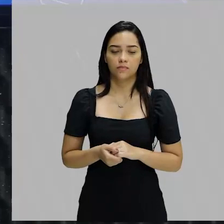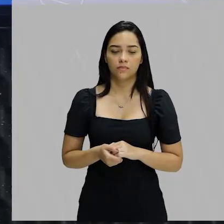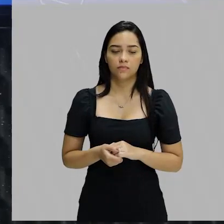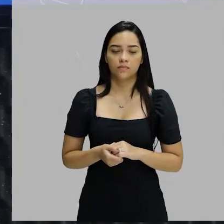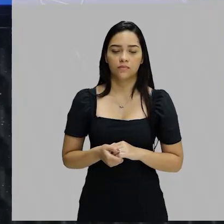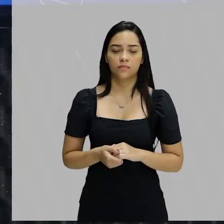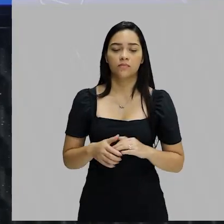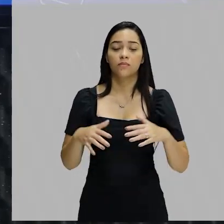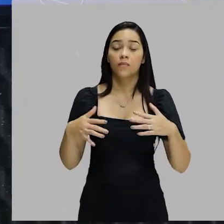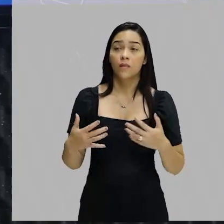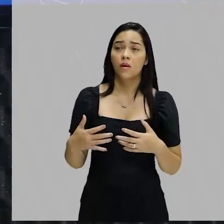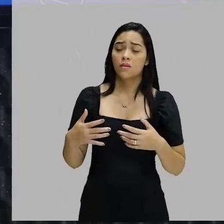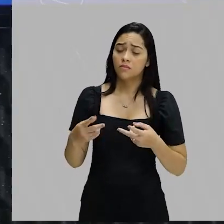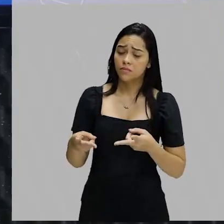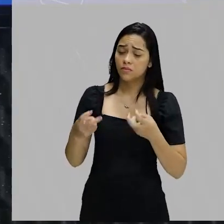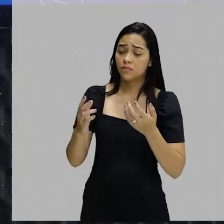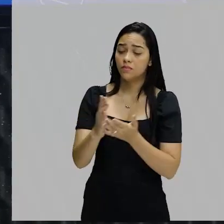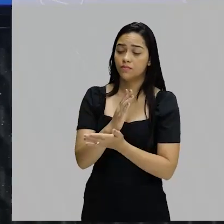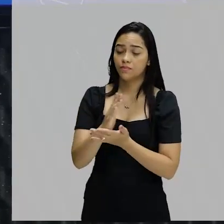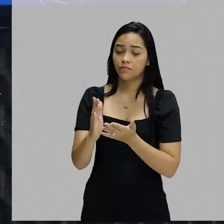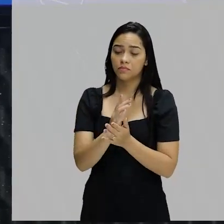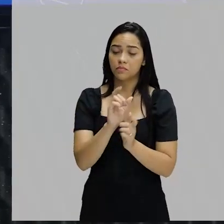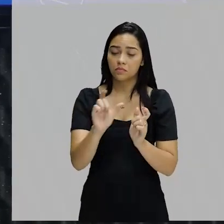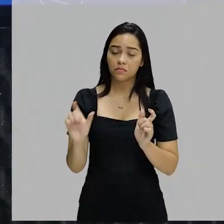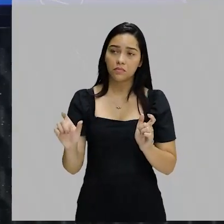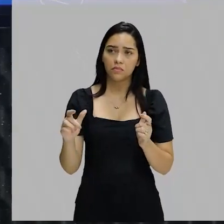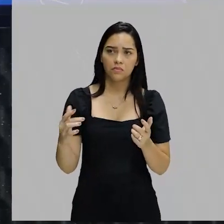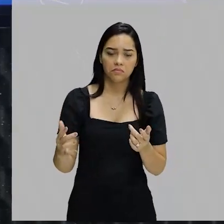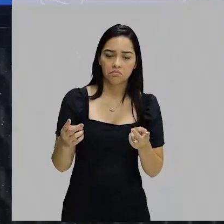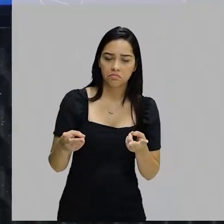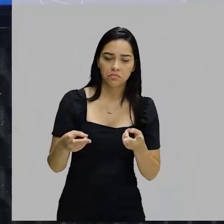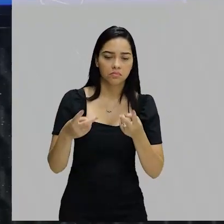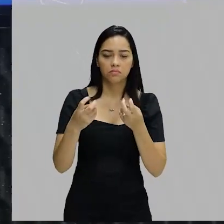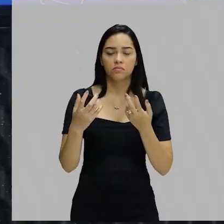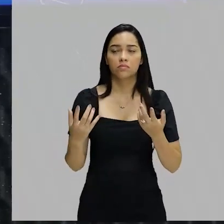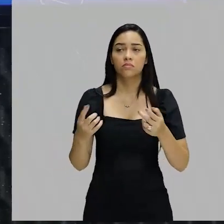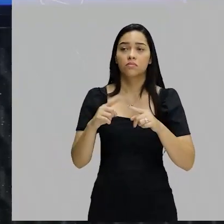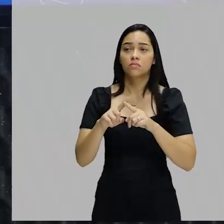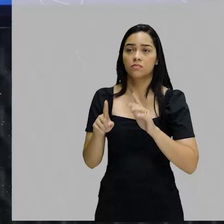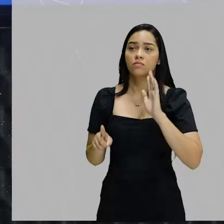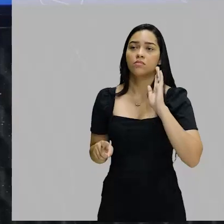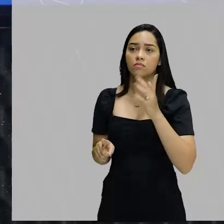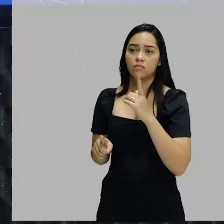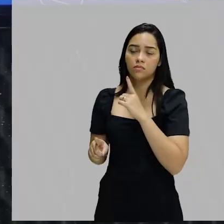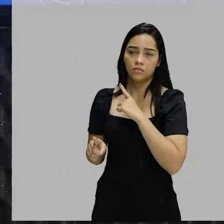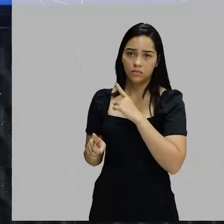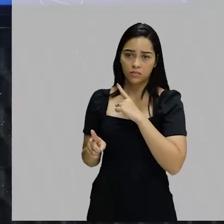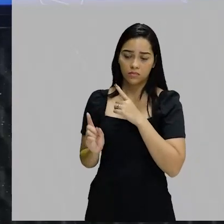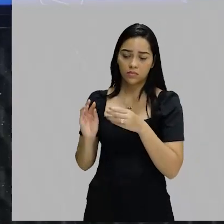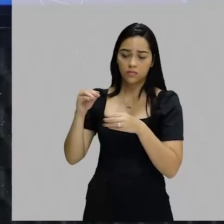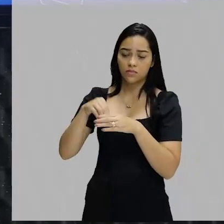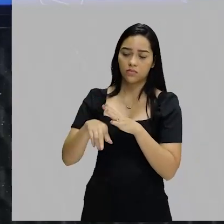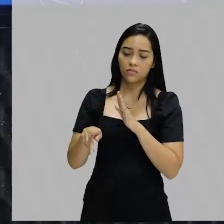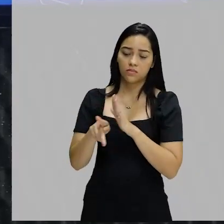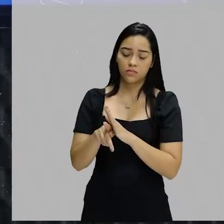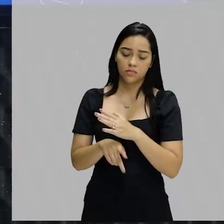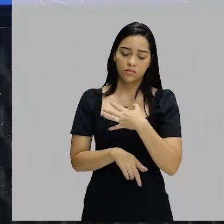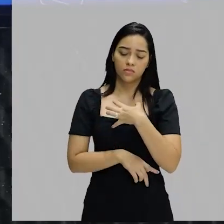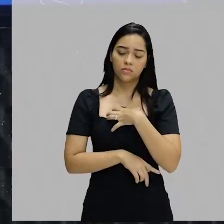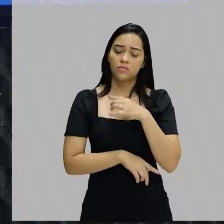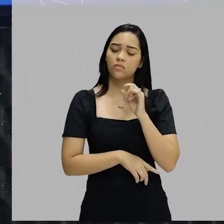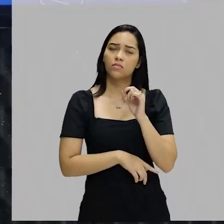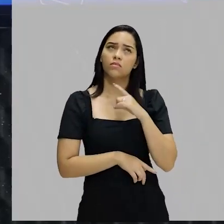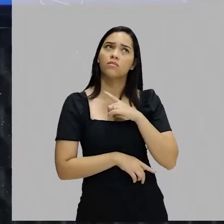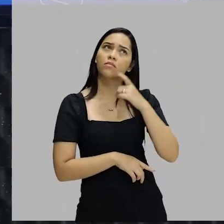insignificante. Então, observem que algumas palavras, talvez vocês nem percebam, mas elas já trazem em si, na sua semântica,